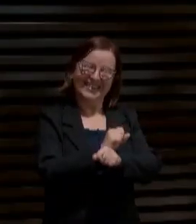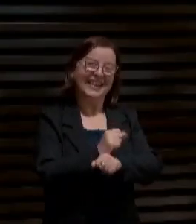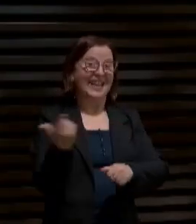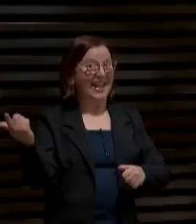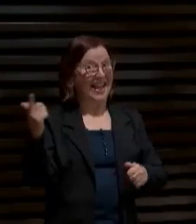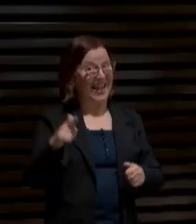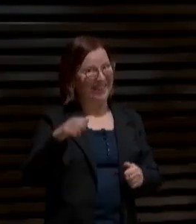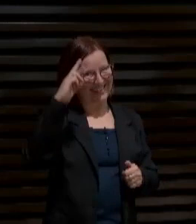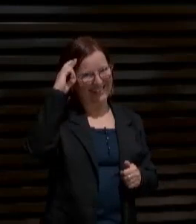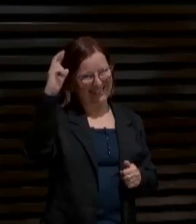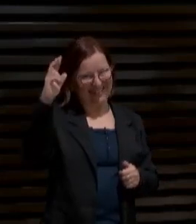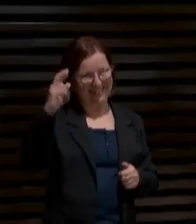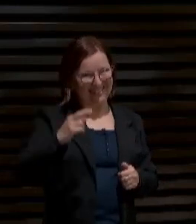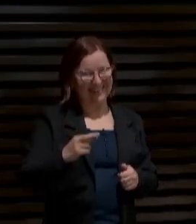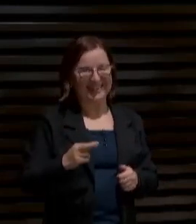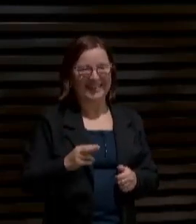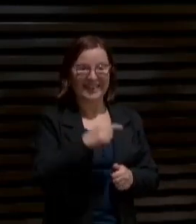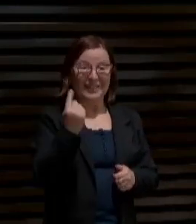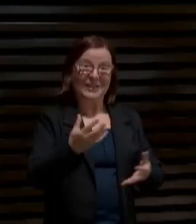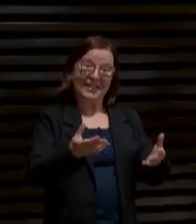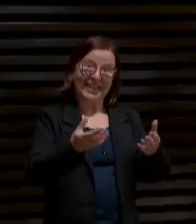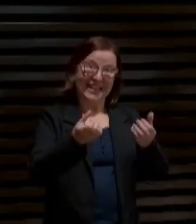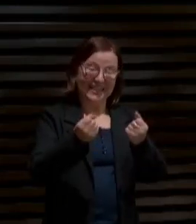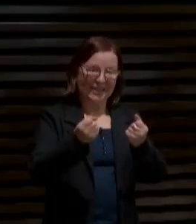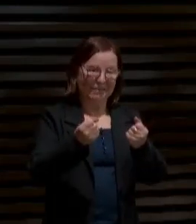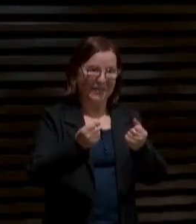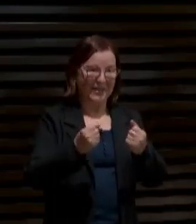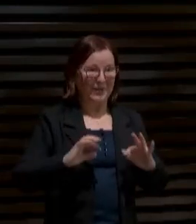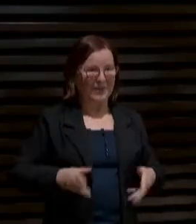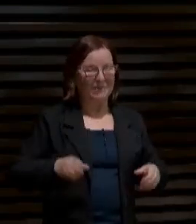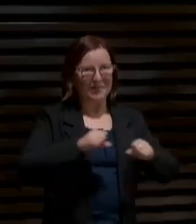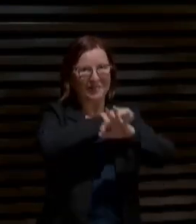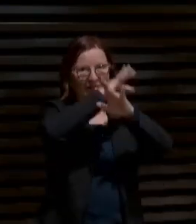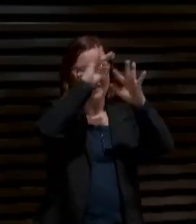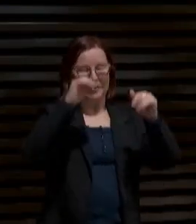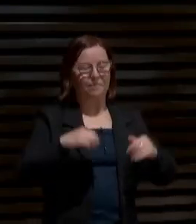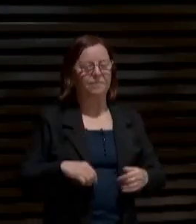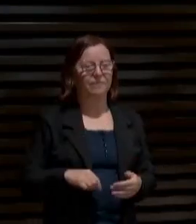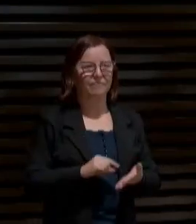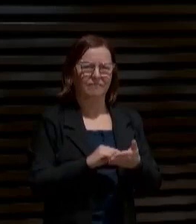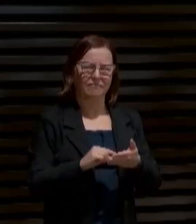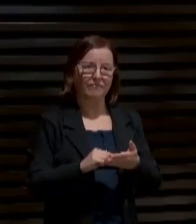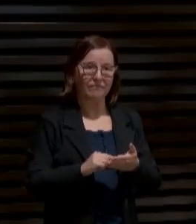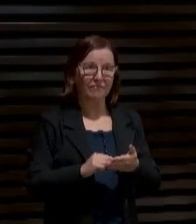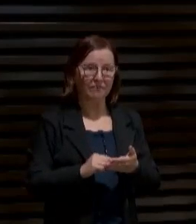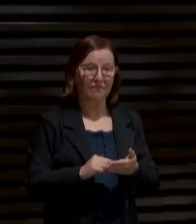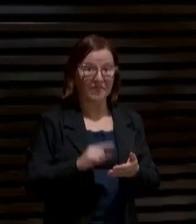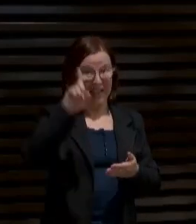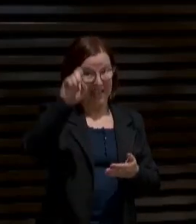esse corpo glorificado é a expressão Sede Santos no verso 16 é uma